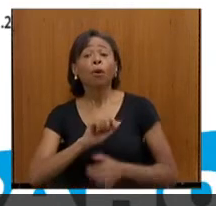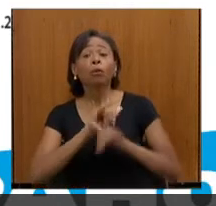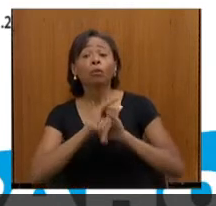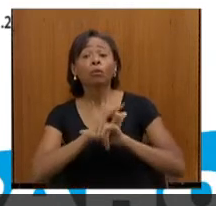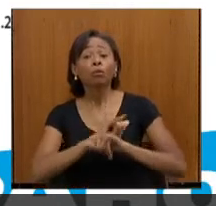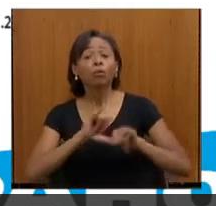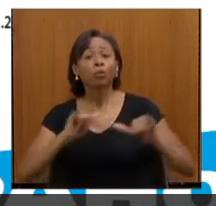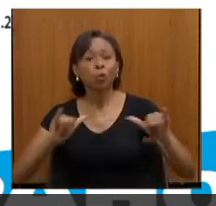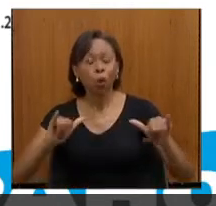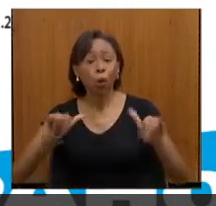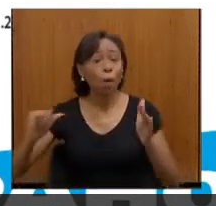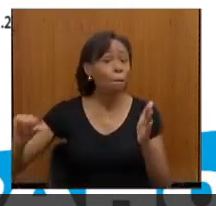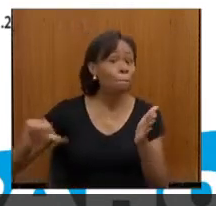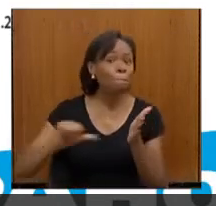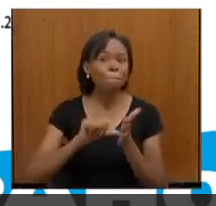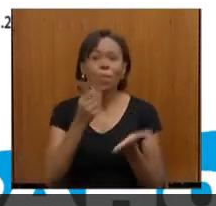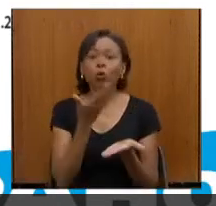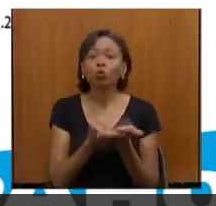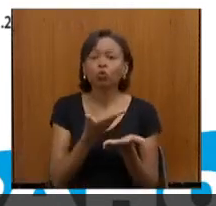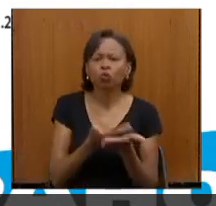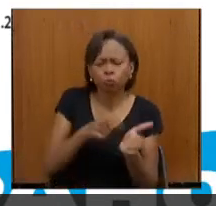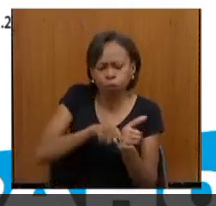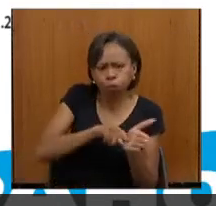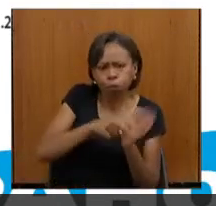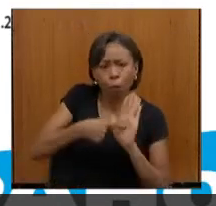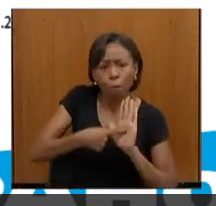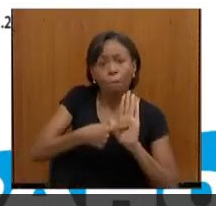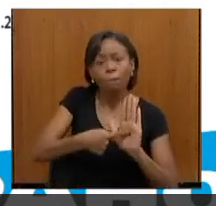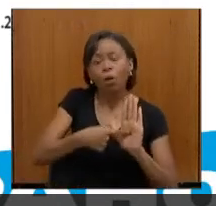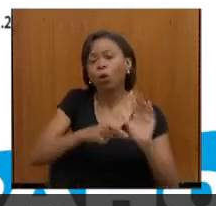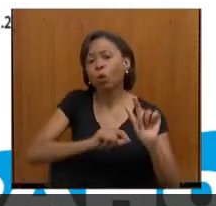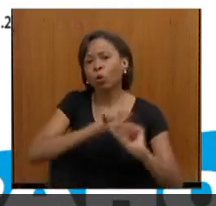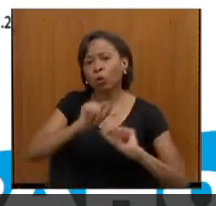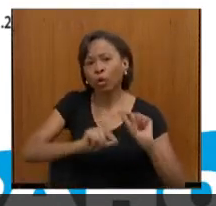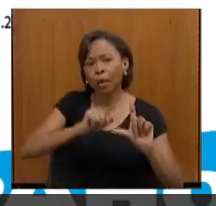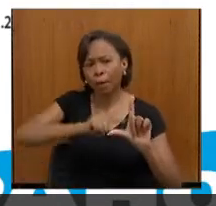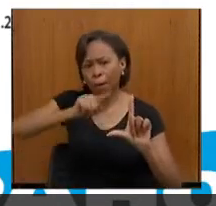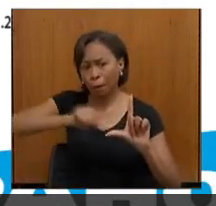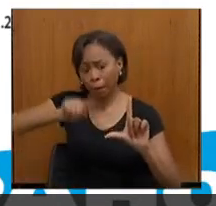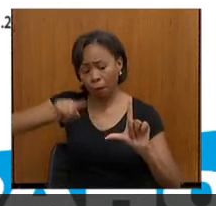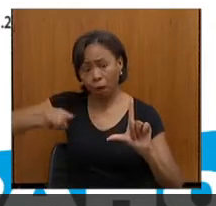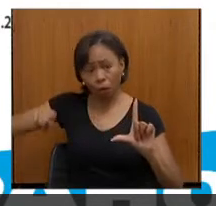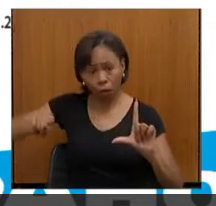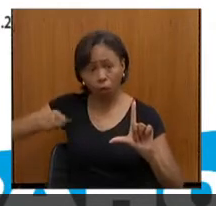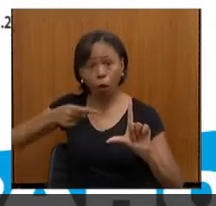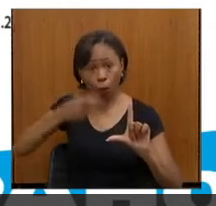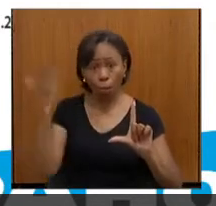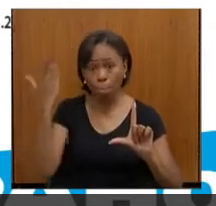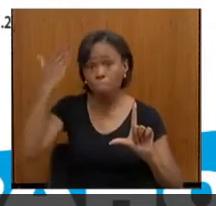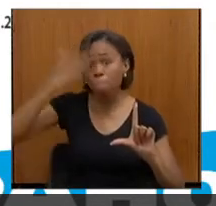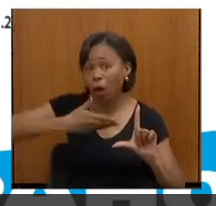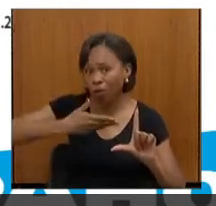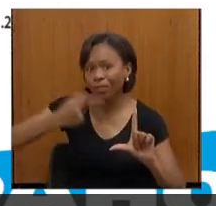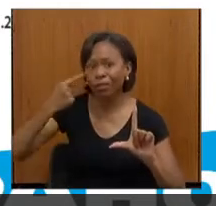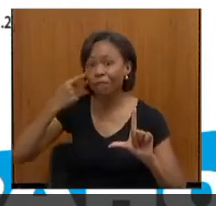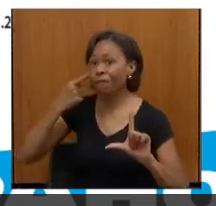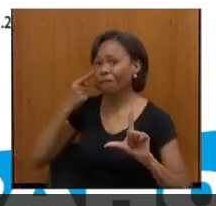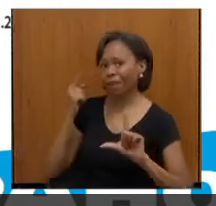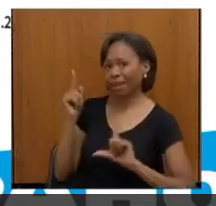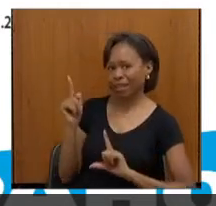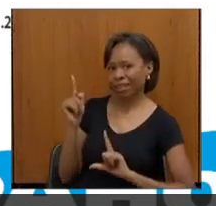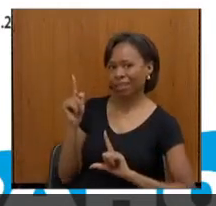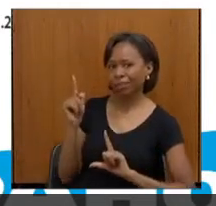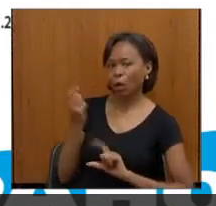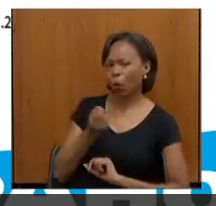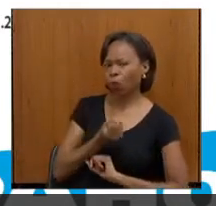onde mostrou um segmento com uma prova estatística. Vocês podem ver aí, é um número grande, eu